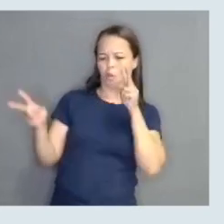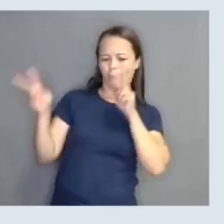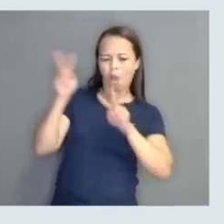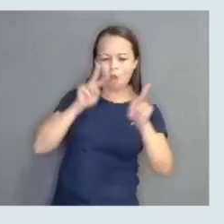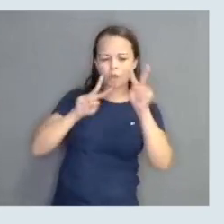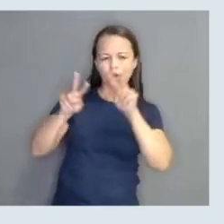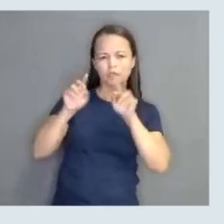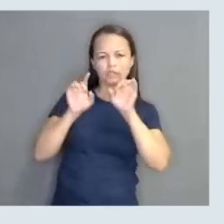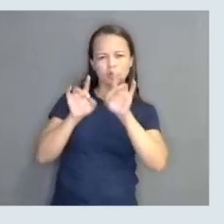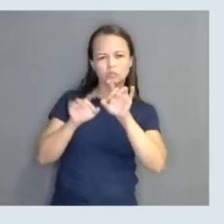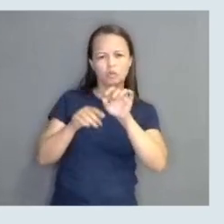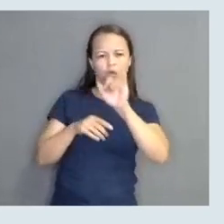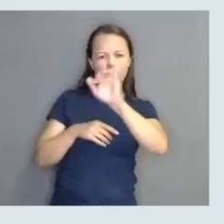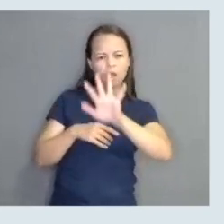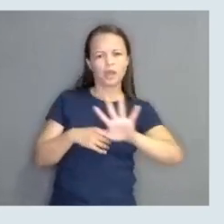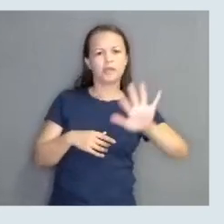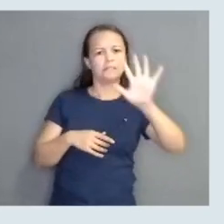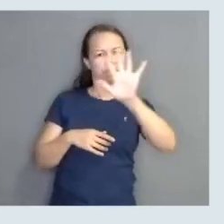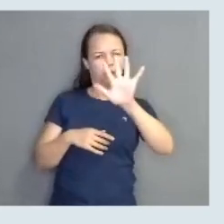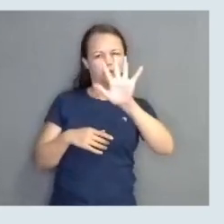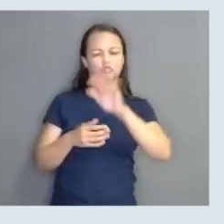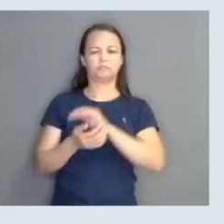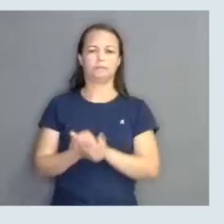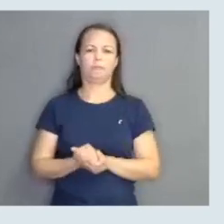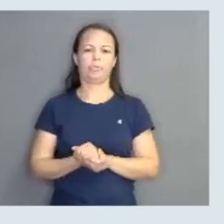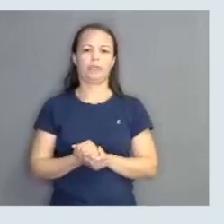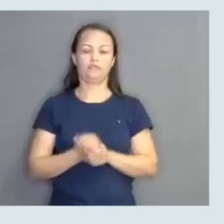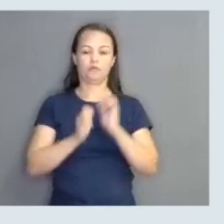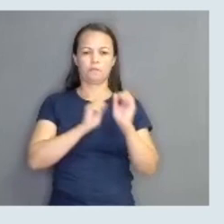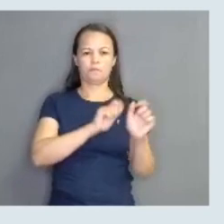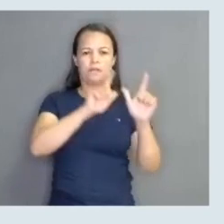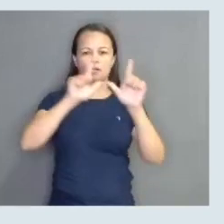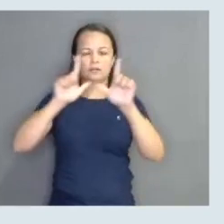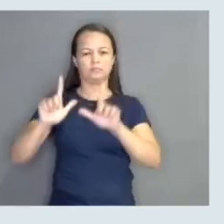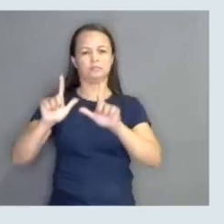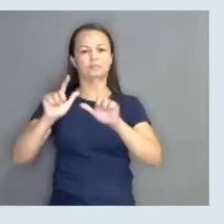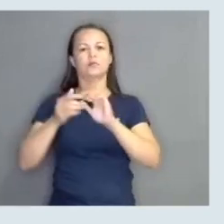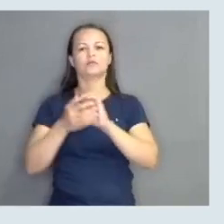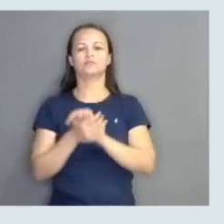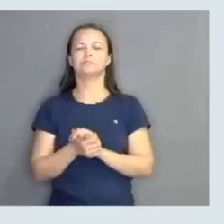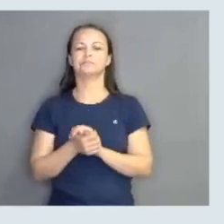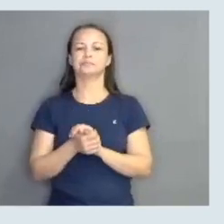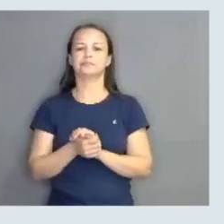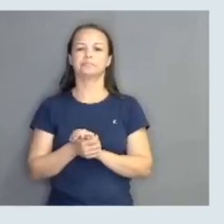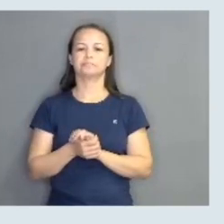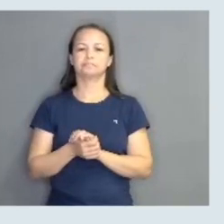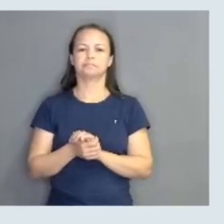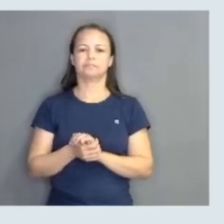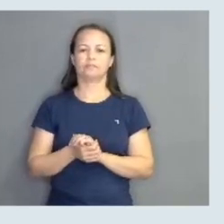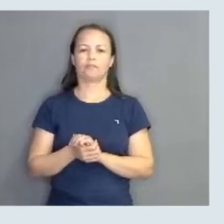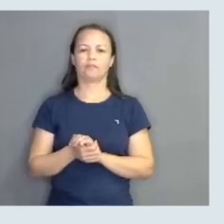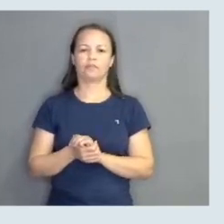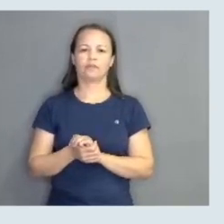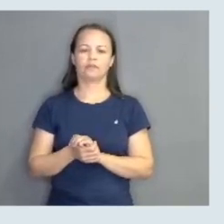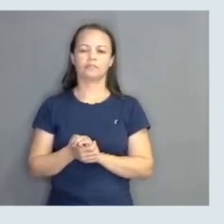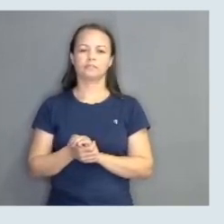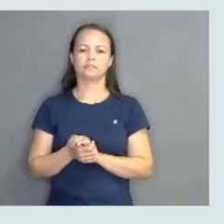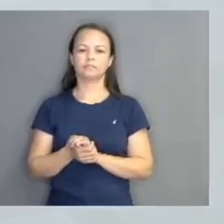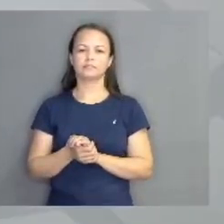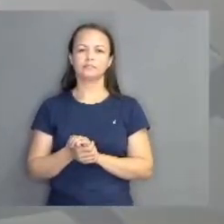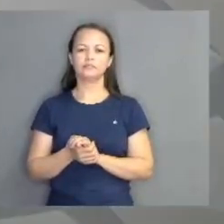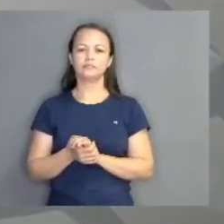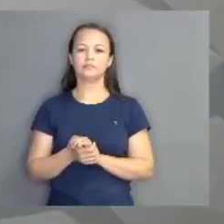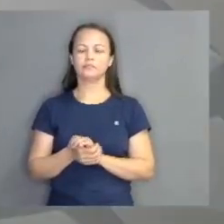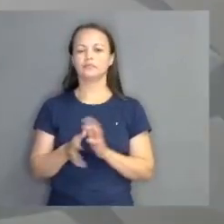apenas para uma estátua. Vamos passar para o próximo slide. Então, tá.